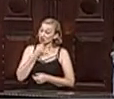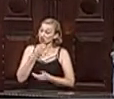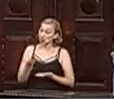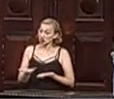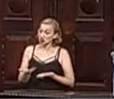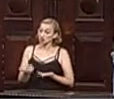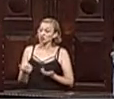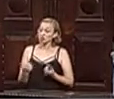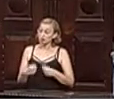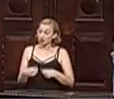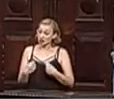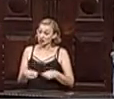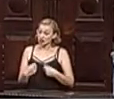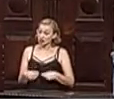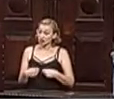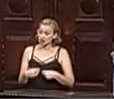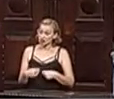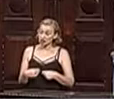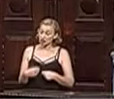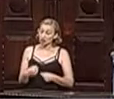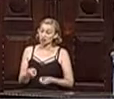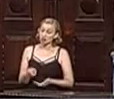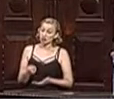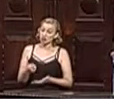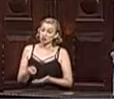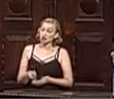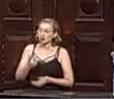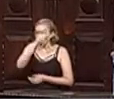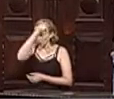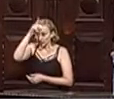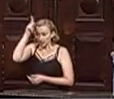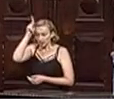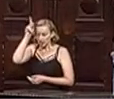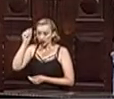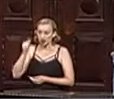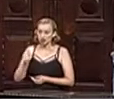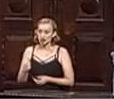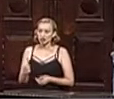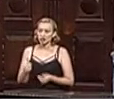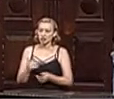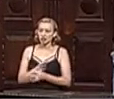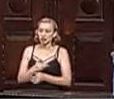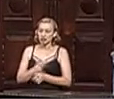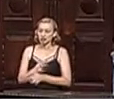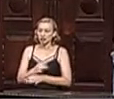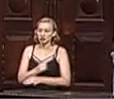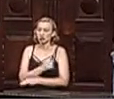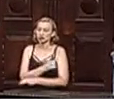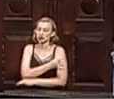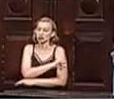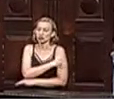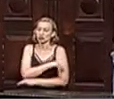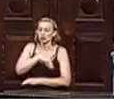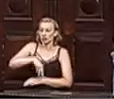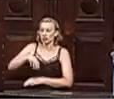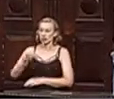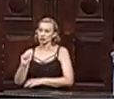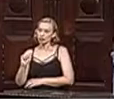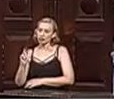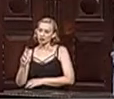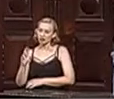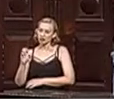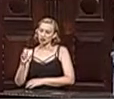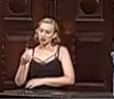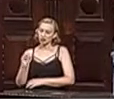exigirá uma atuação firme e rápida do prefeito da cidade do Rio de Janeiro, o prefeito Marcelo Crivella. Senhor